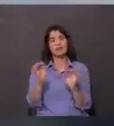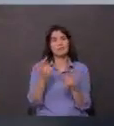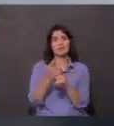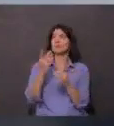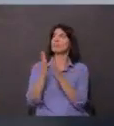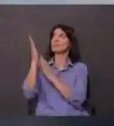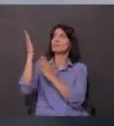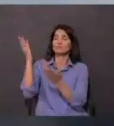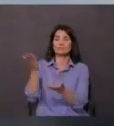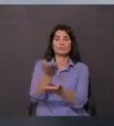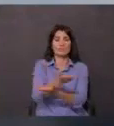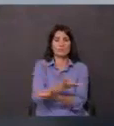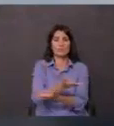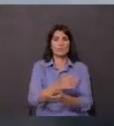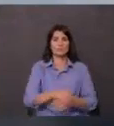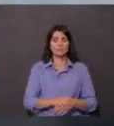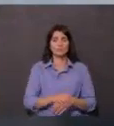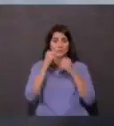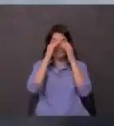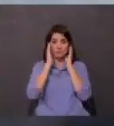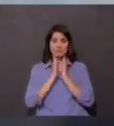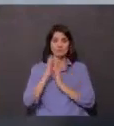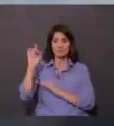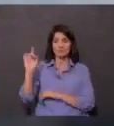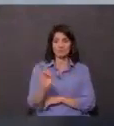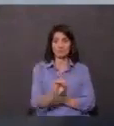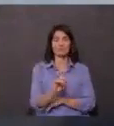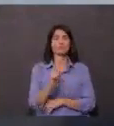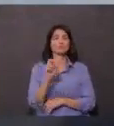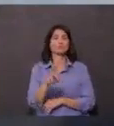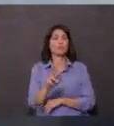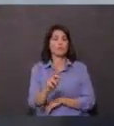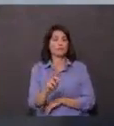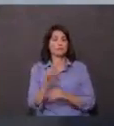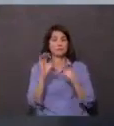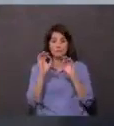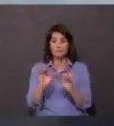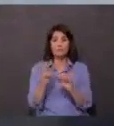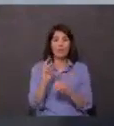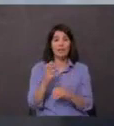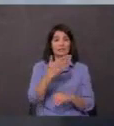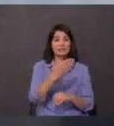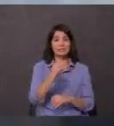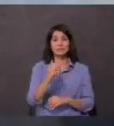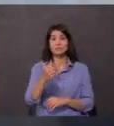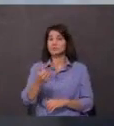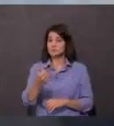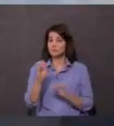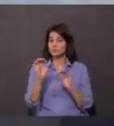Nossa Senhora, na aparição de 13 de junho, há precisamente 105 anos, disse a